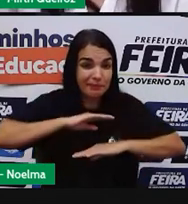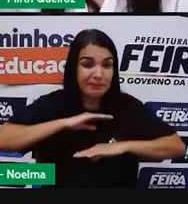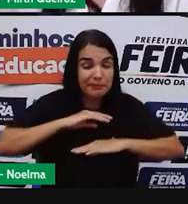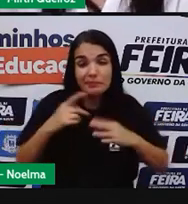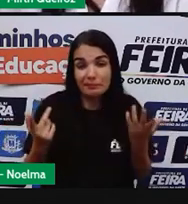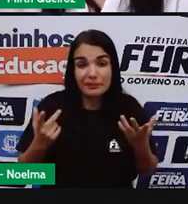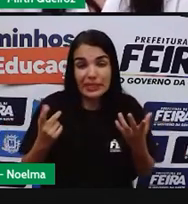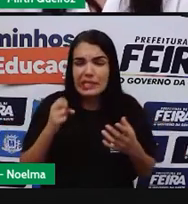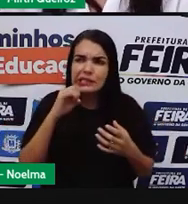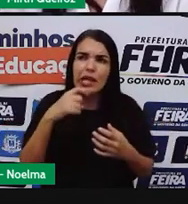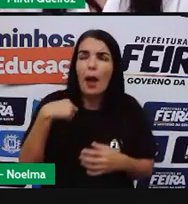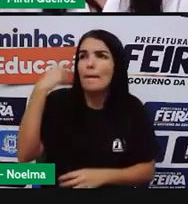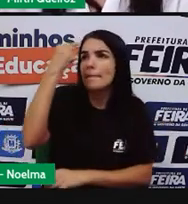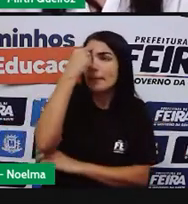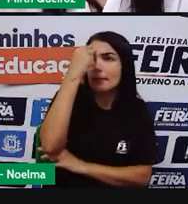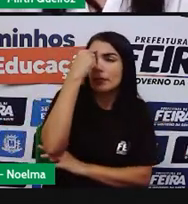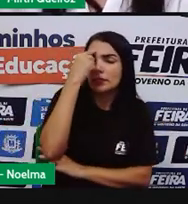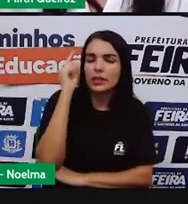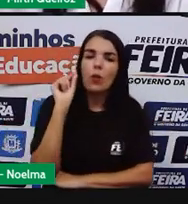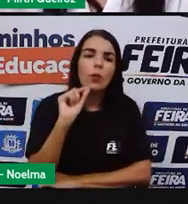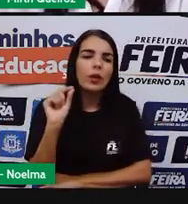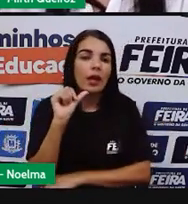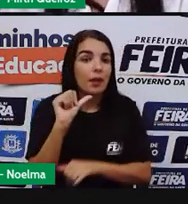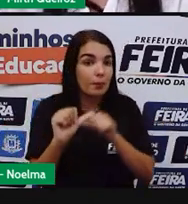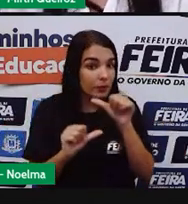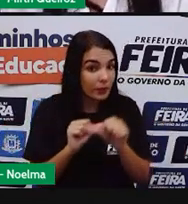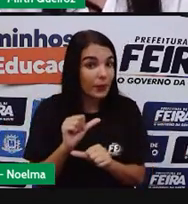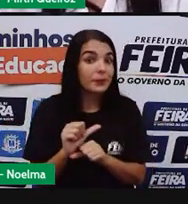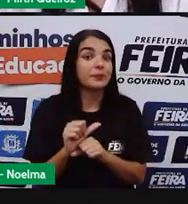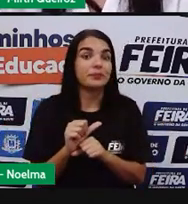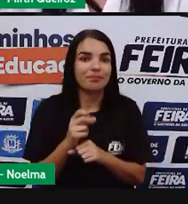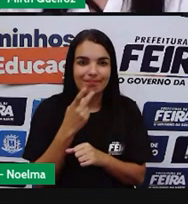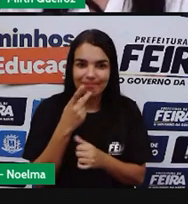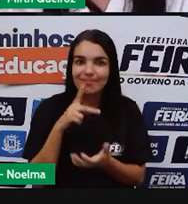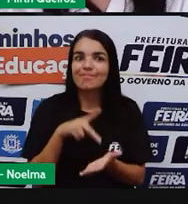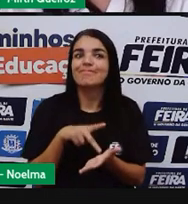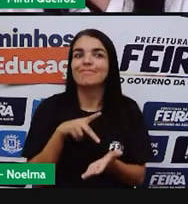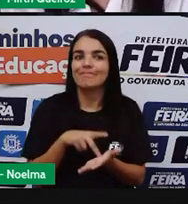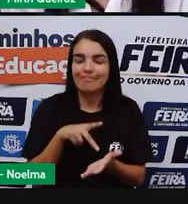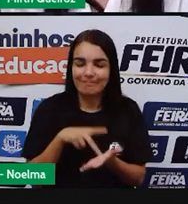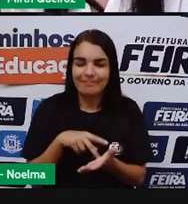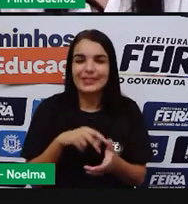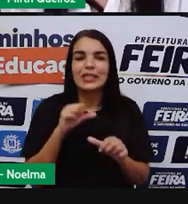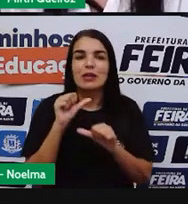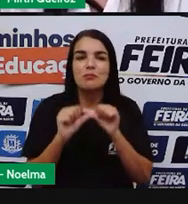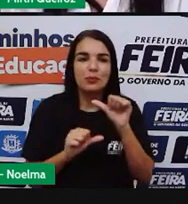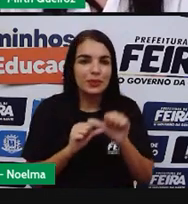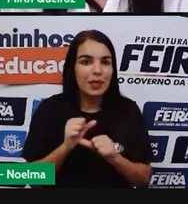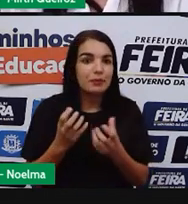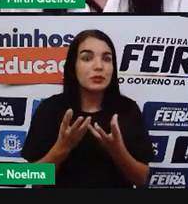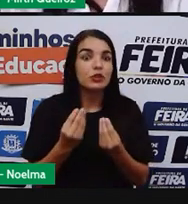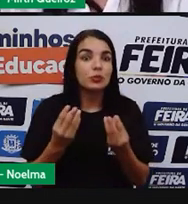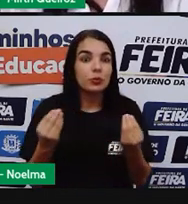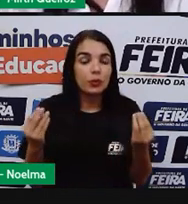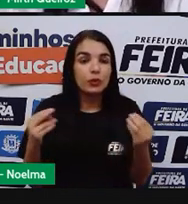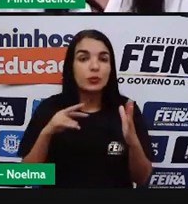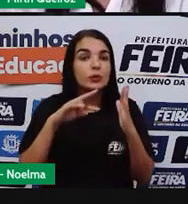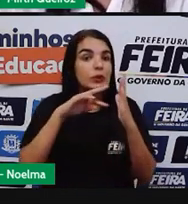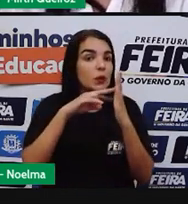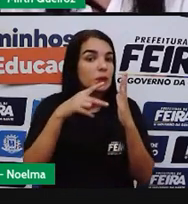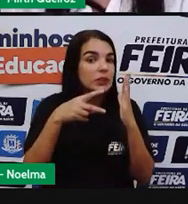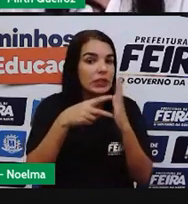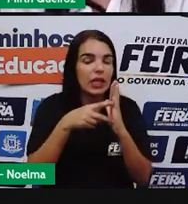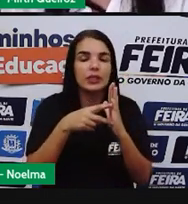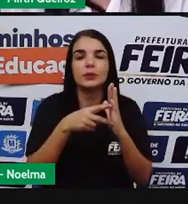Será que a gente não mudou em nada? Tenho certeza que não, né? Na verdade, nós mudamos sim, nós mudamos muitos conceitos e